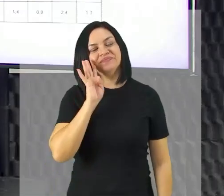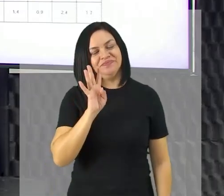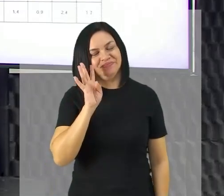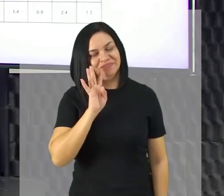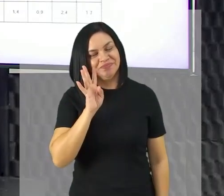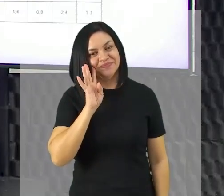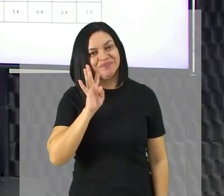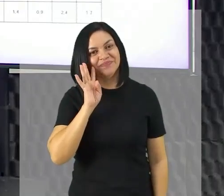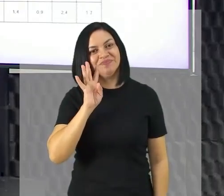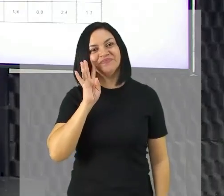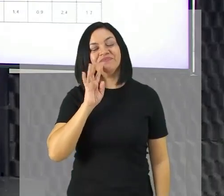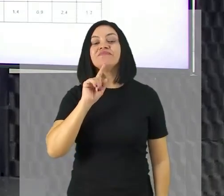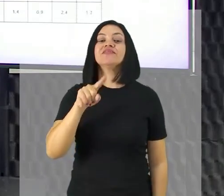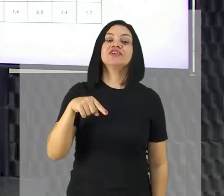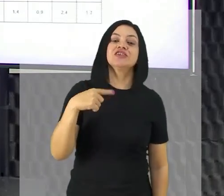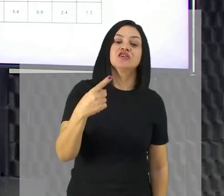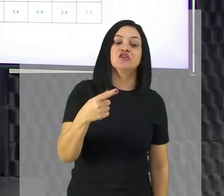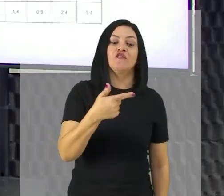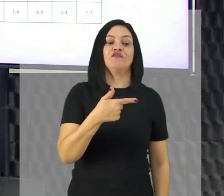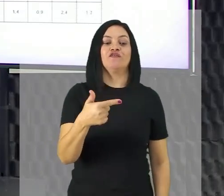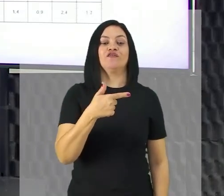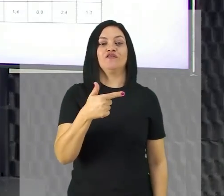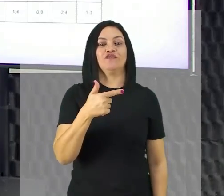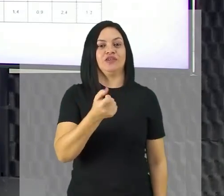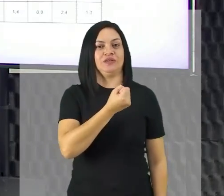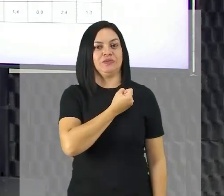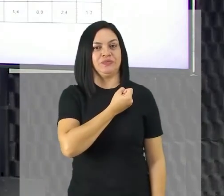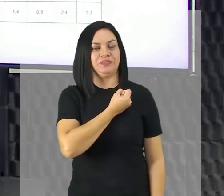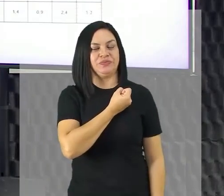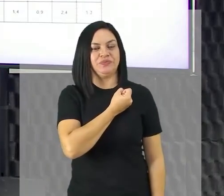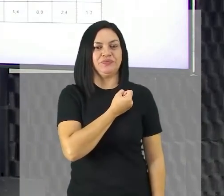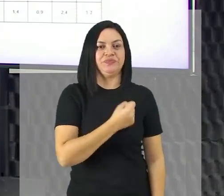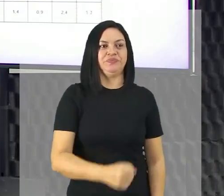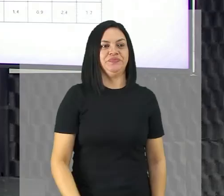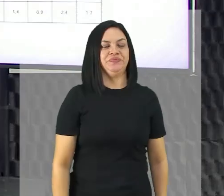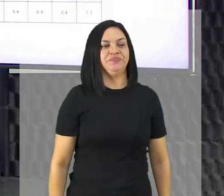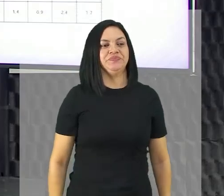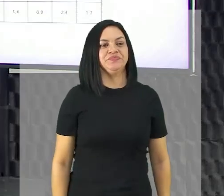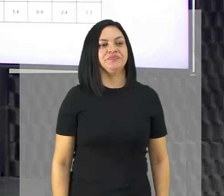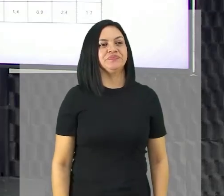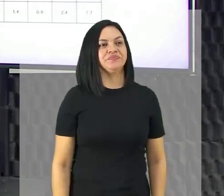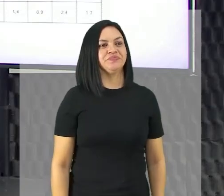Legal. Vamos para a questão 22.